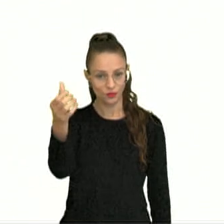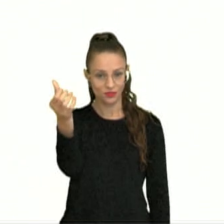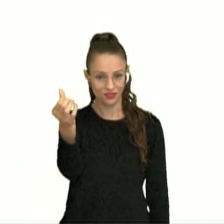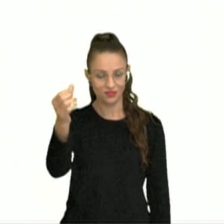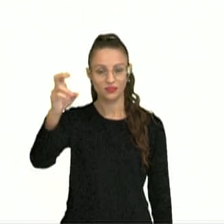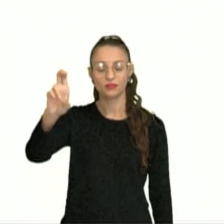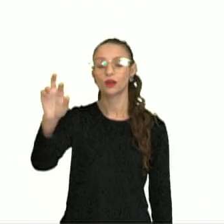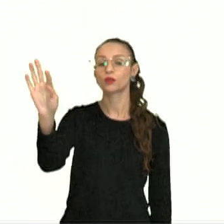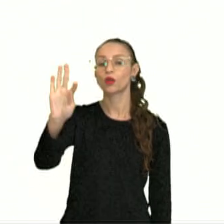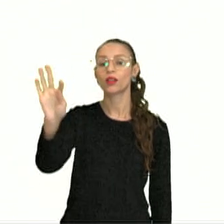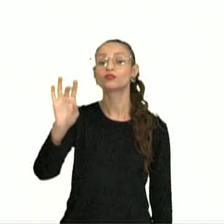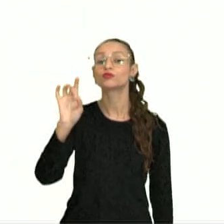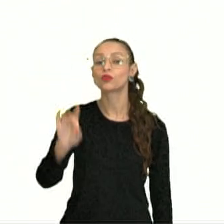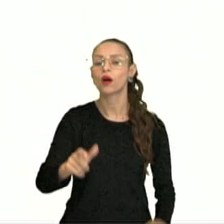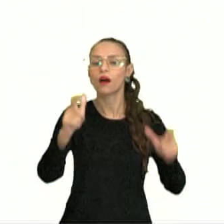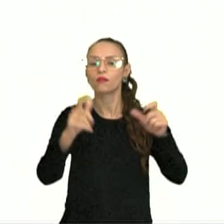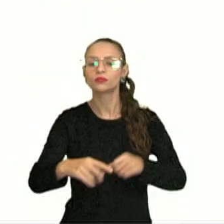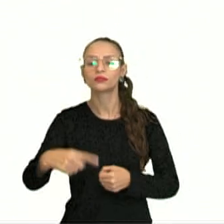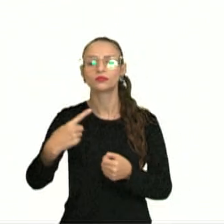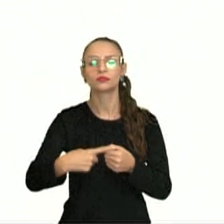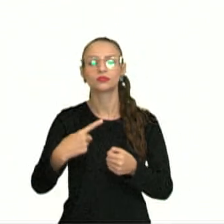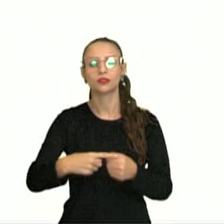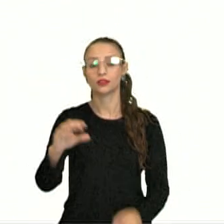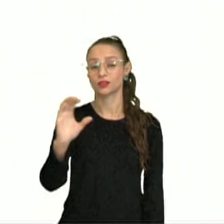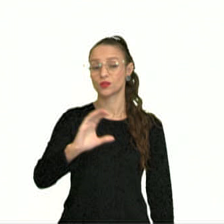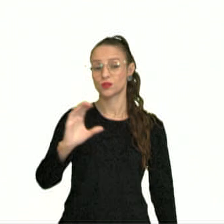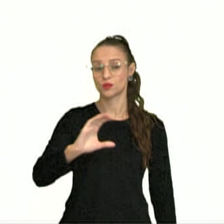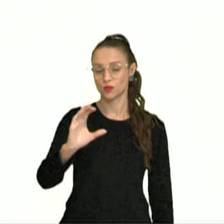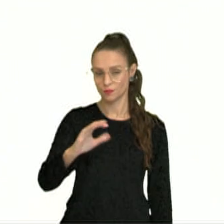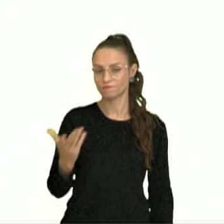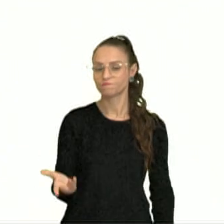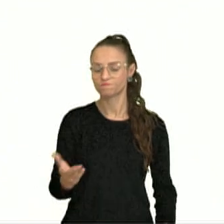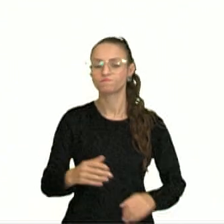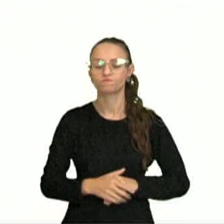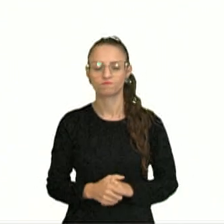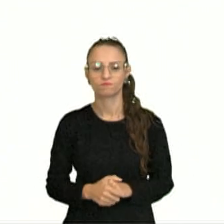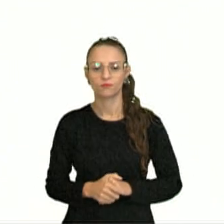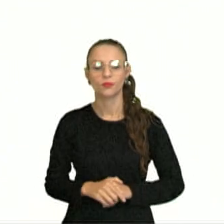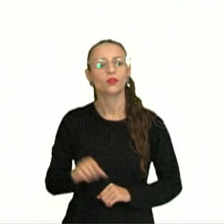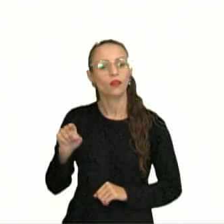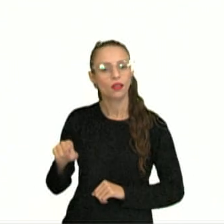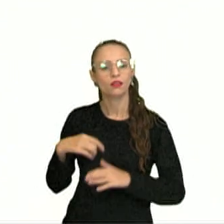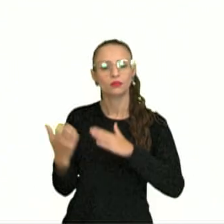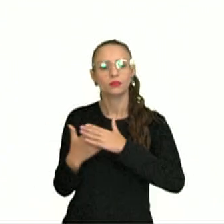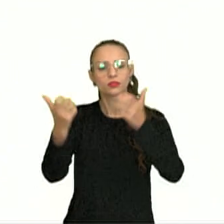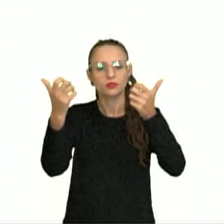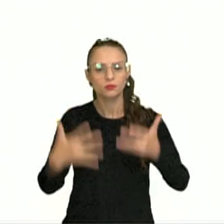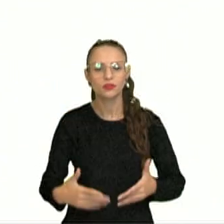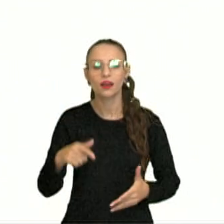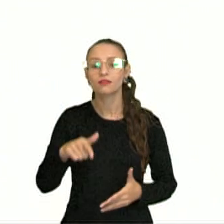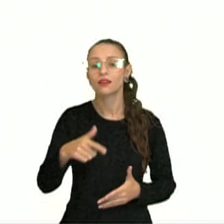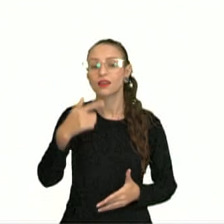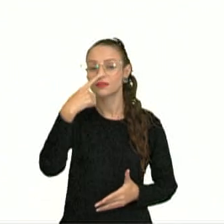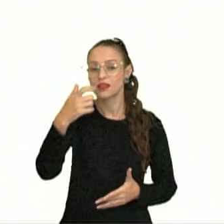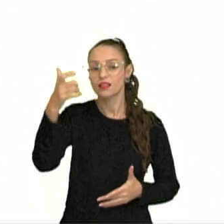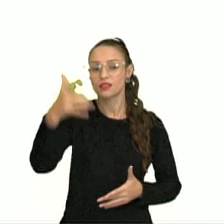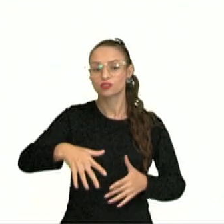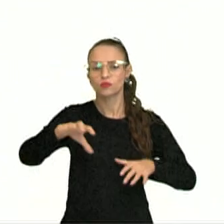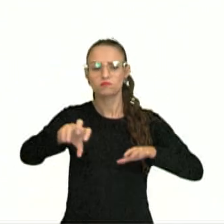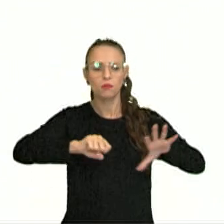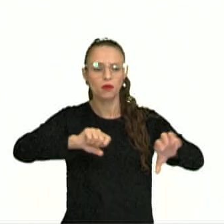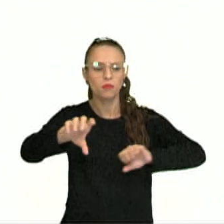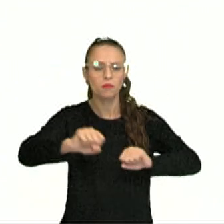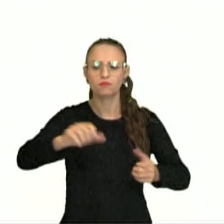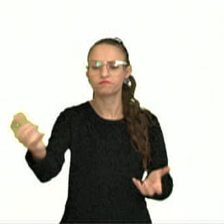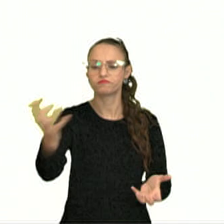285,65 toneladas apenas em Copacabana. Segundo o órgão, o lixo já tinha sido recolhido às 10